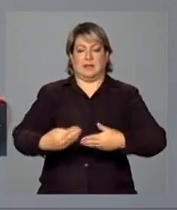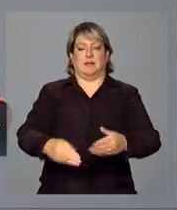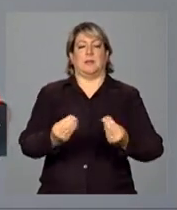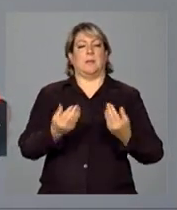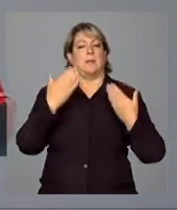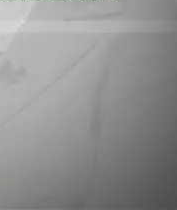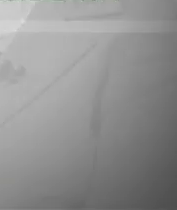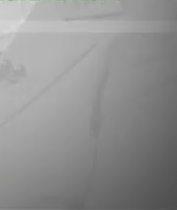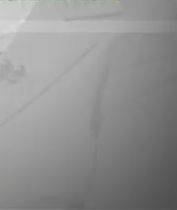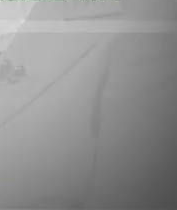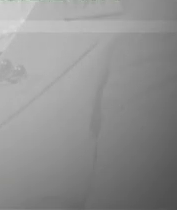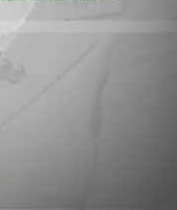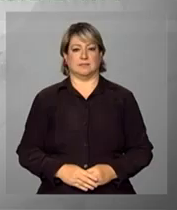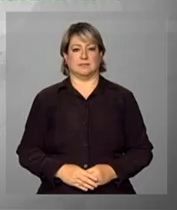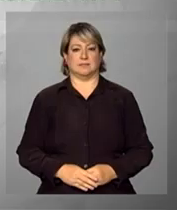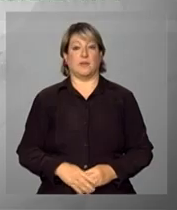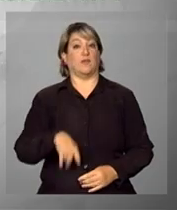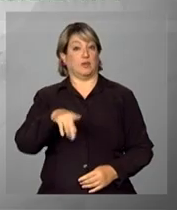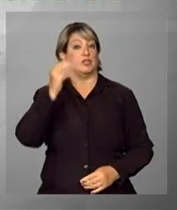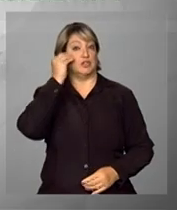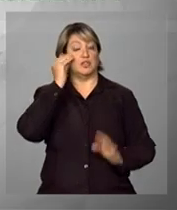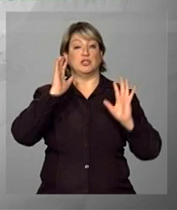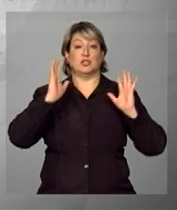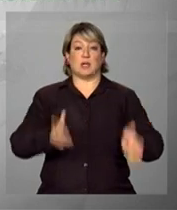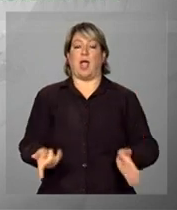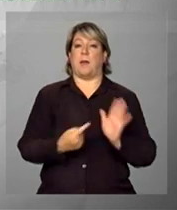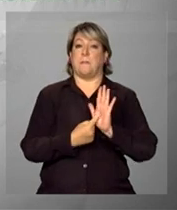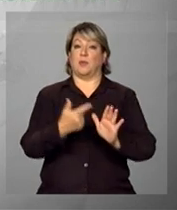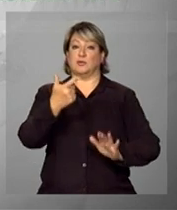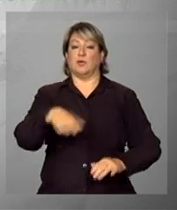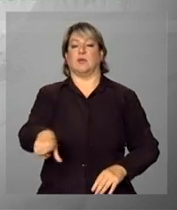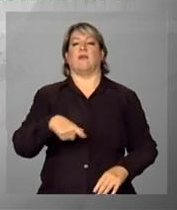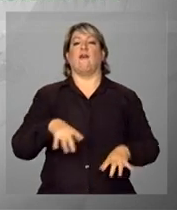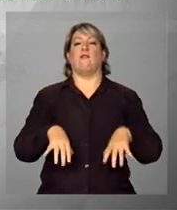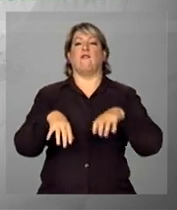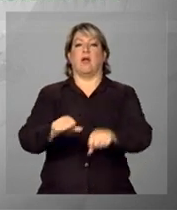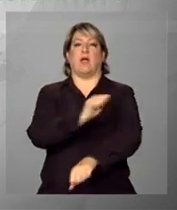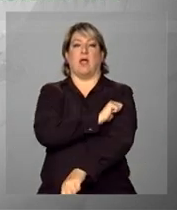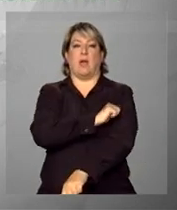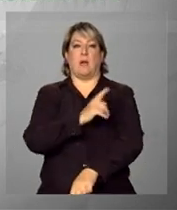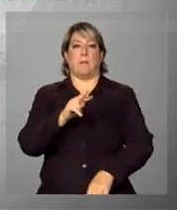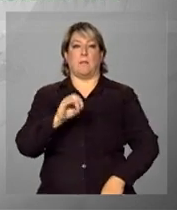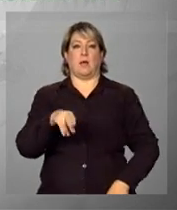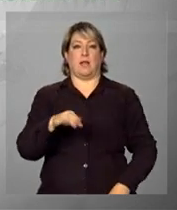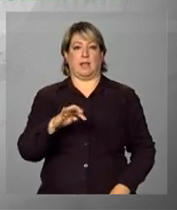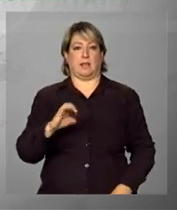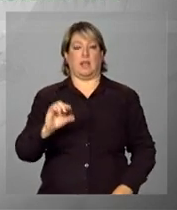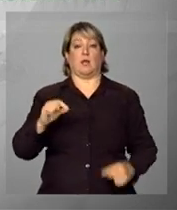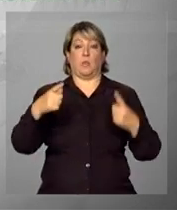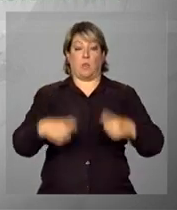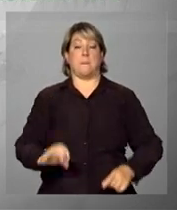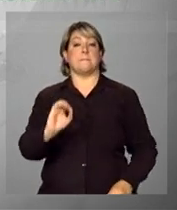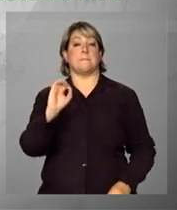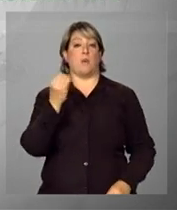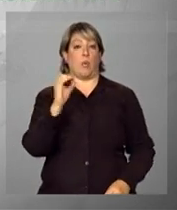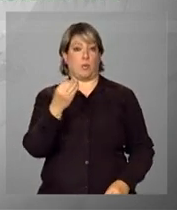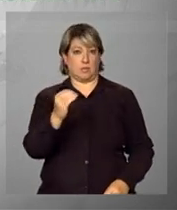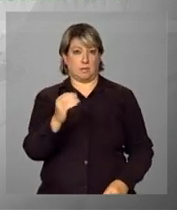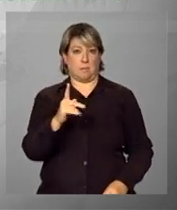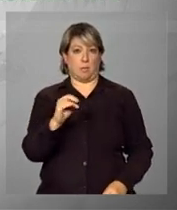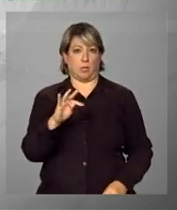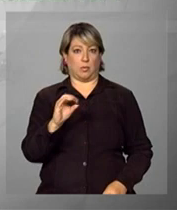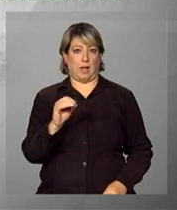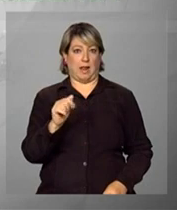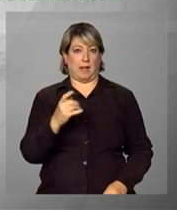Muito obrigada. Você assistiu à reapresentação da formatura de alunos do Pronatec em Porto Alegre. O Programa Nacional